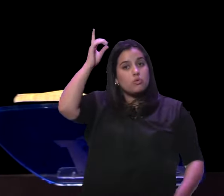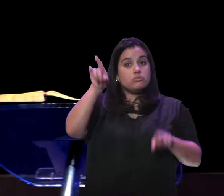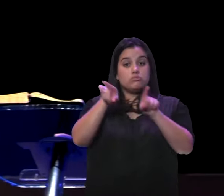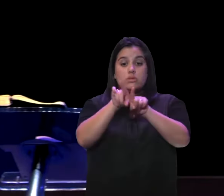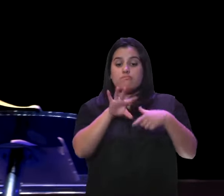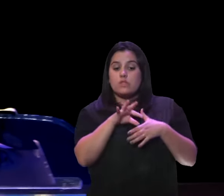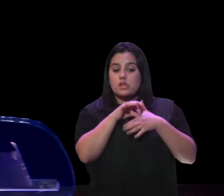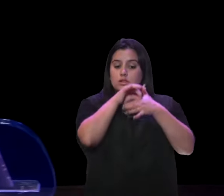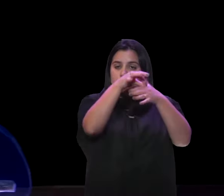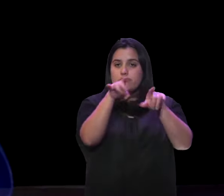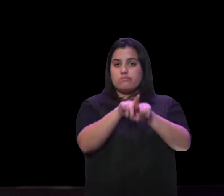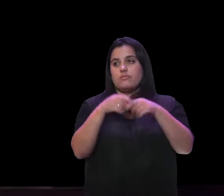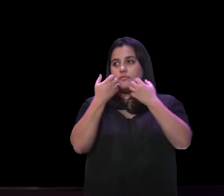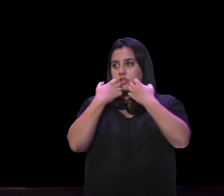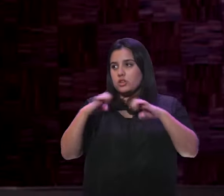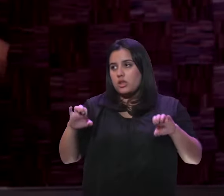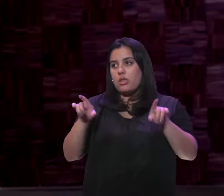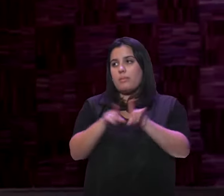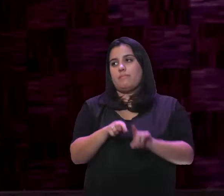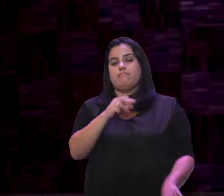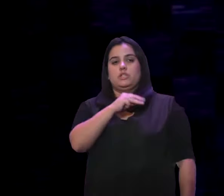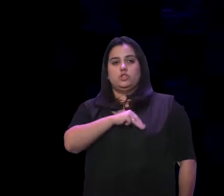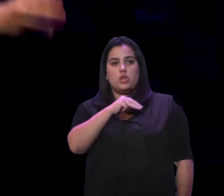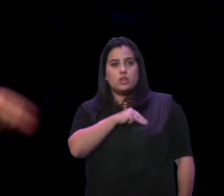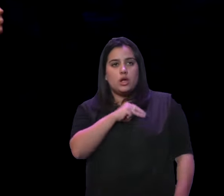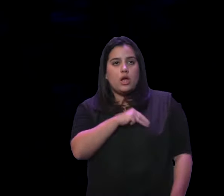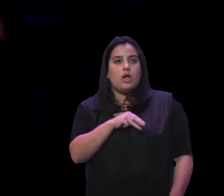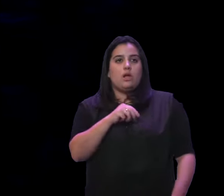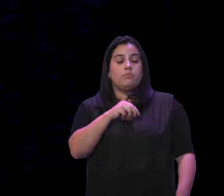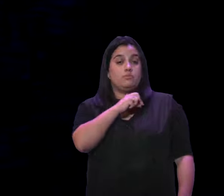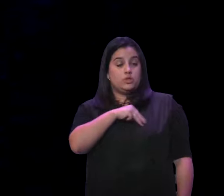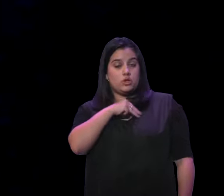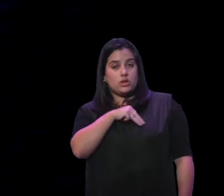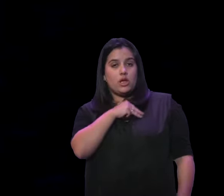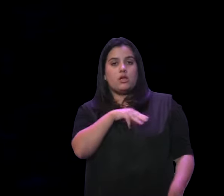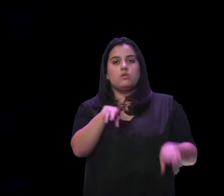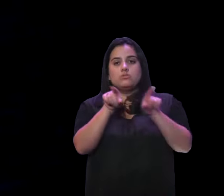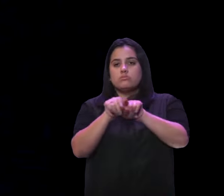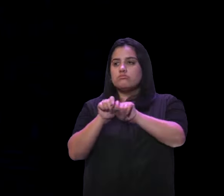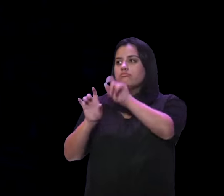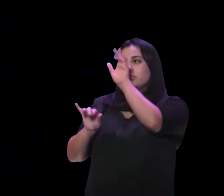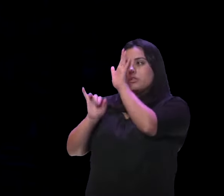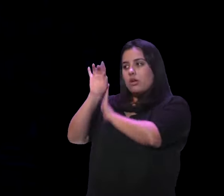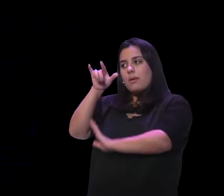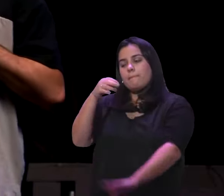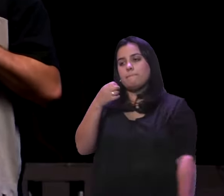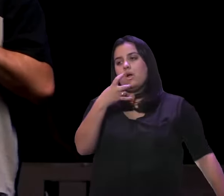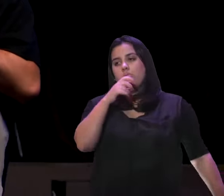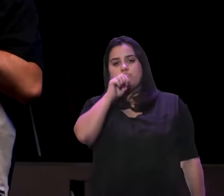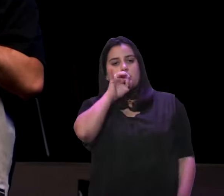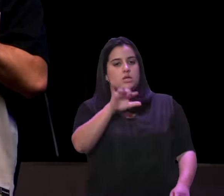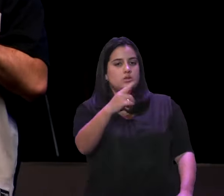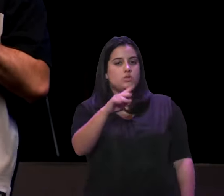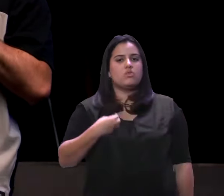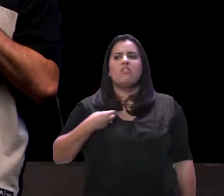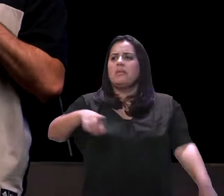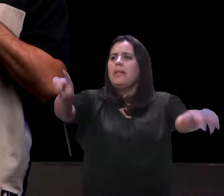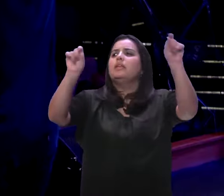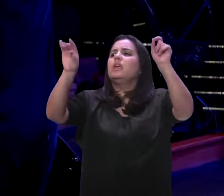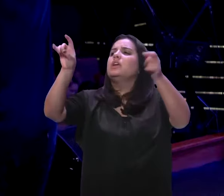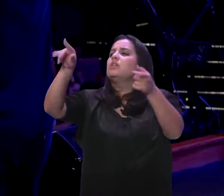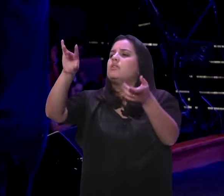ser evangelista, a ser missionário, a ser intercessor, a ser servo. É bênção na sua vida. Quem vai se inscrever na School esse